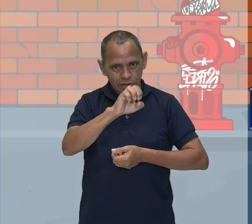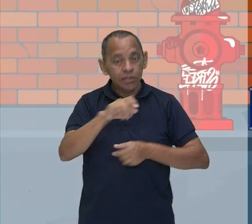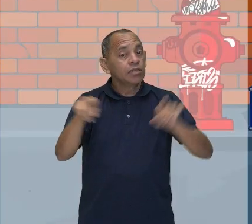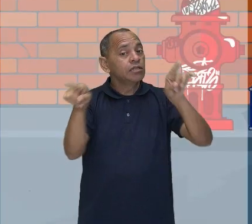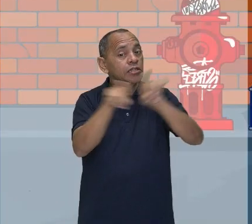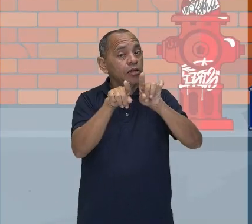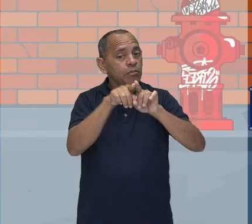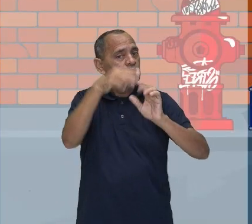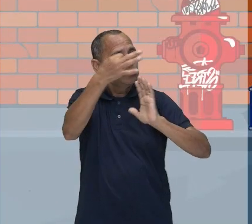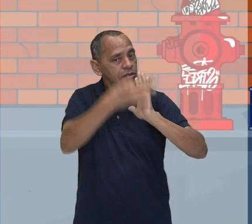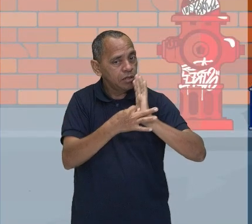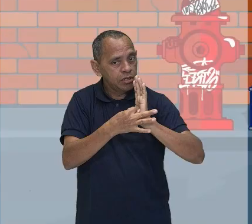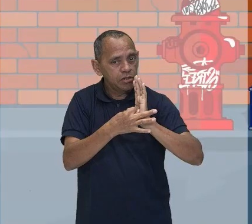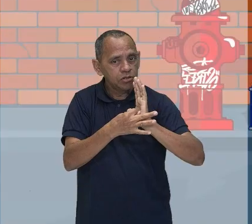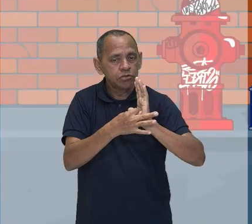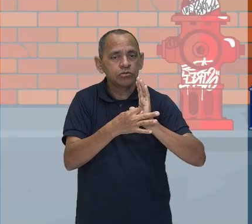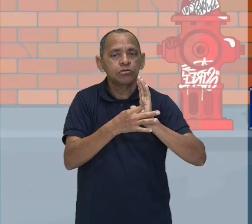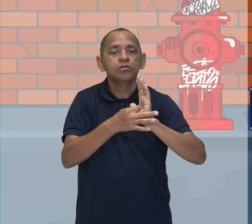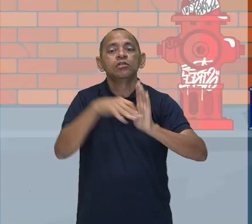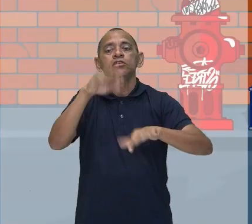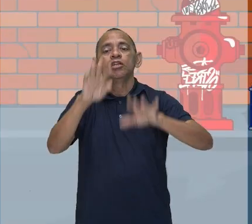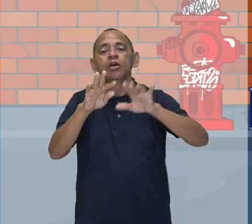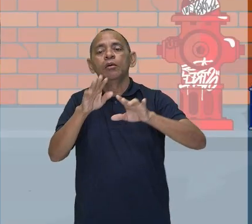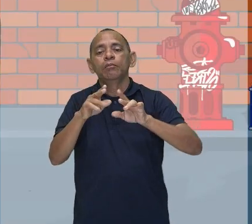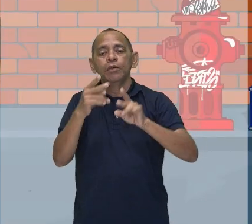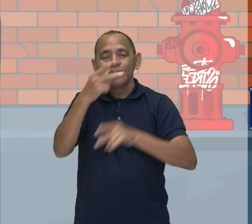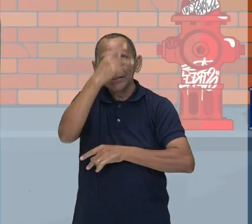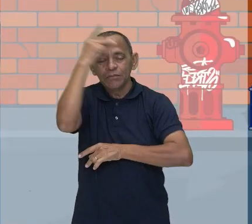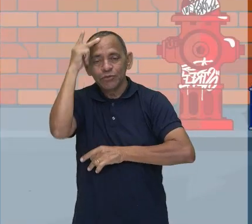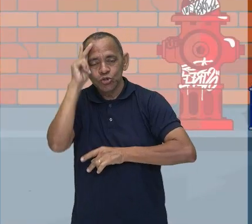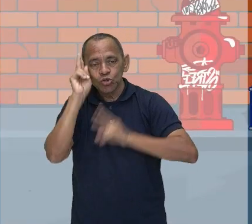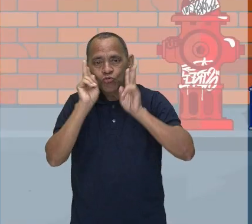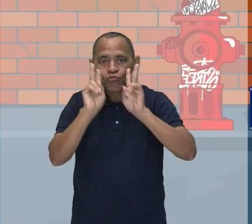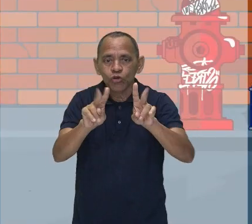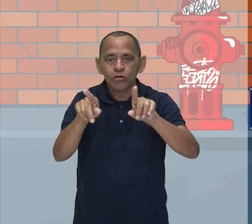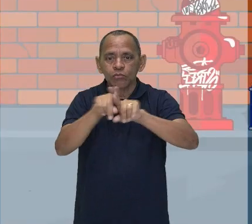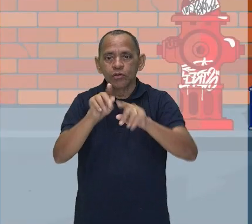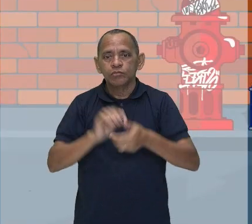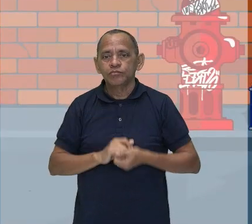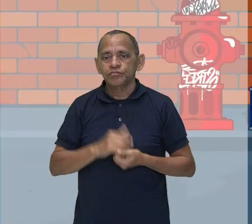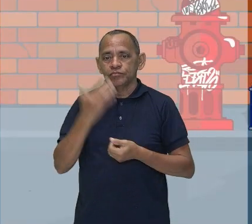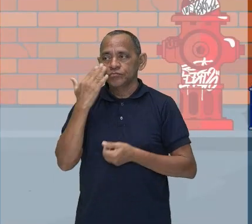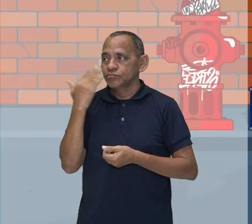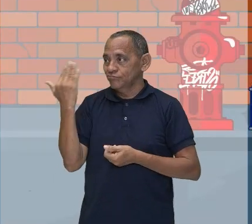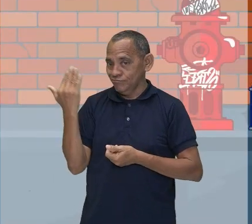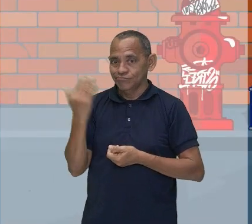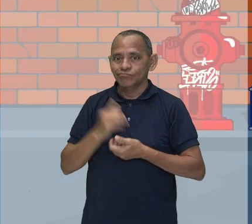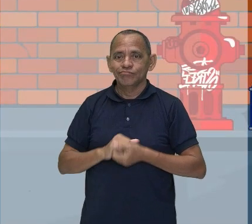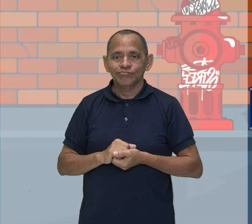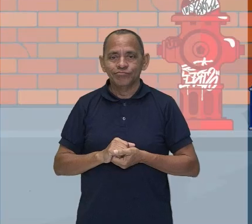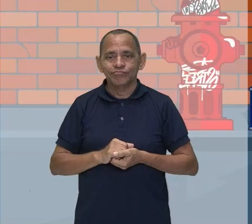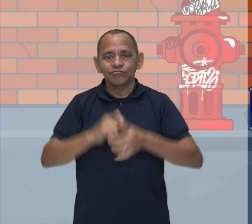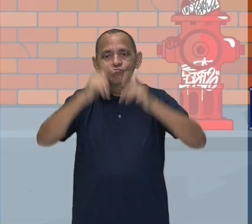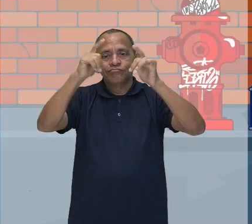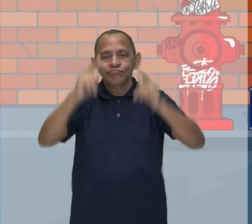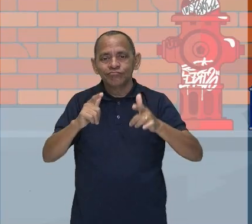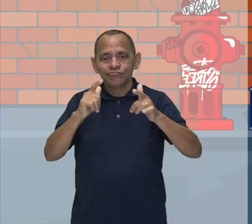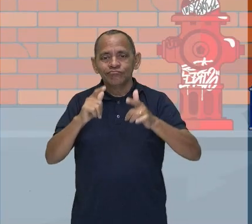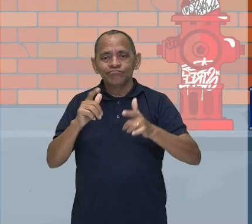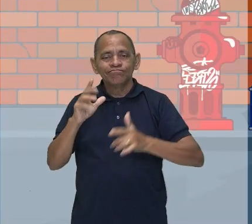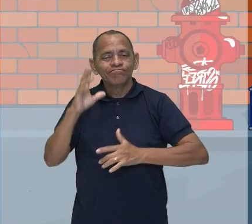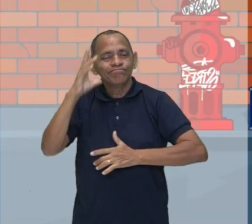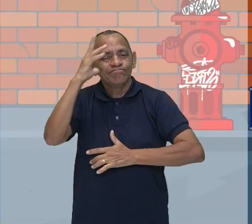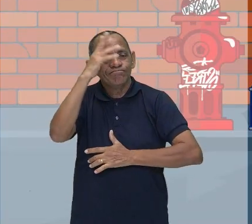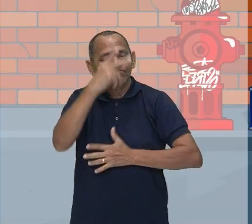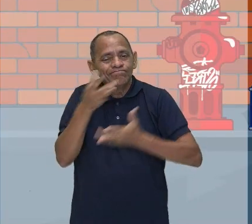Imagina que você está na sua cidade, olha que muro lindo. Será que eu posso já chegar aqui e simplesmente